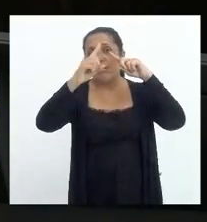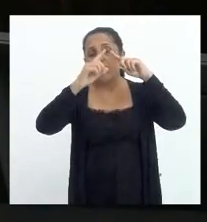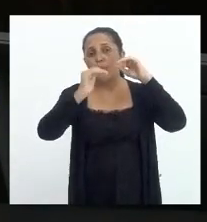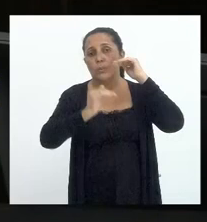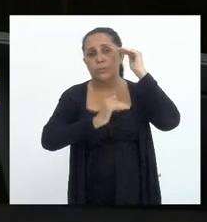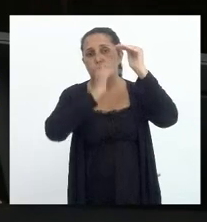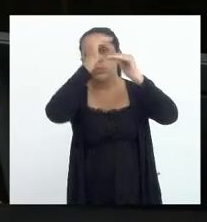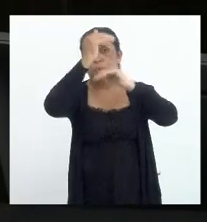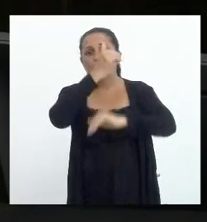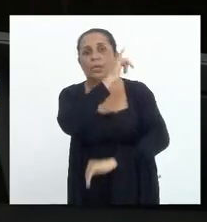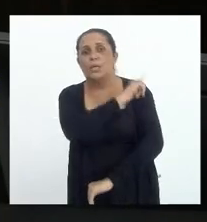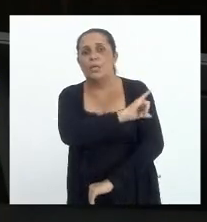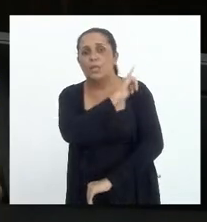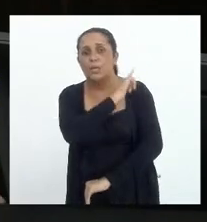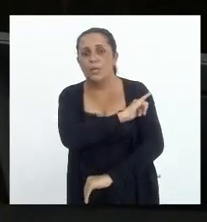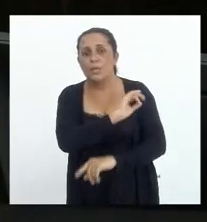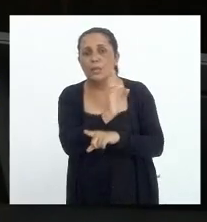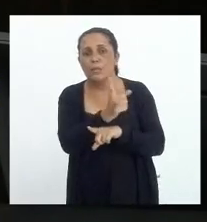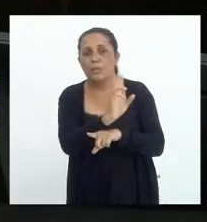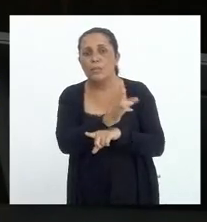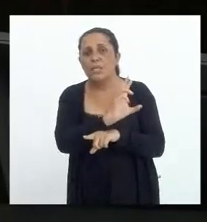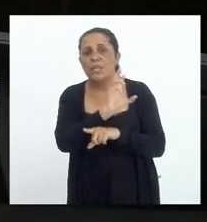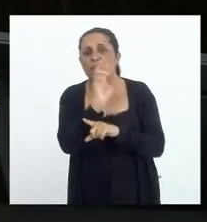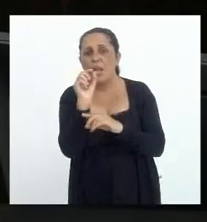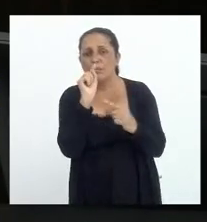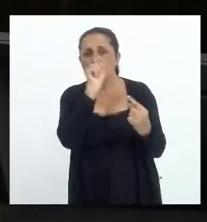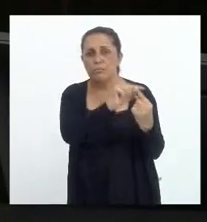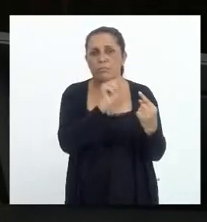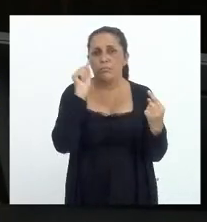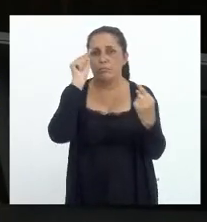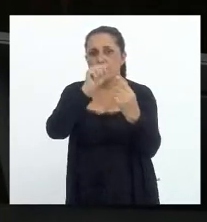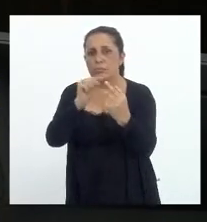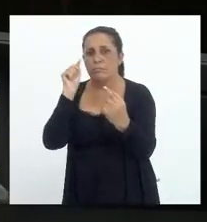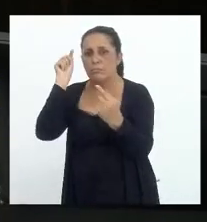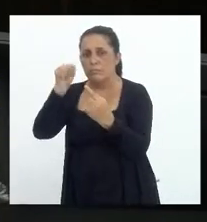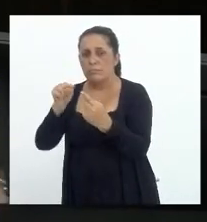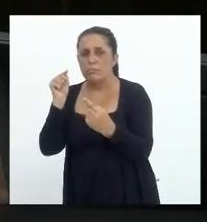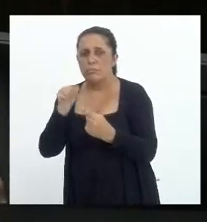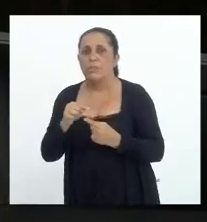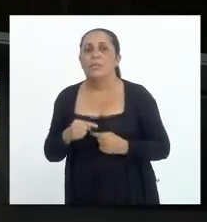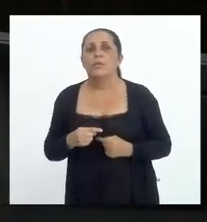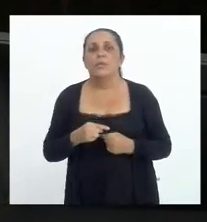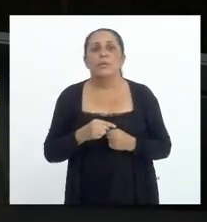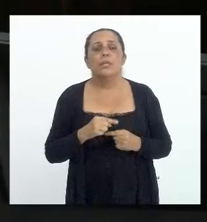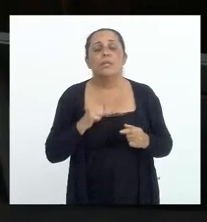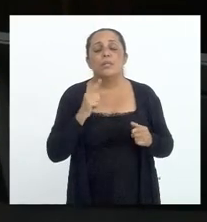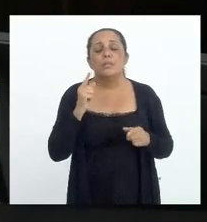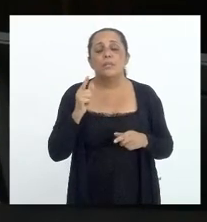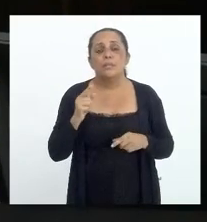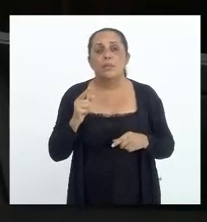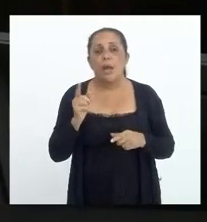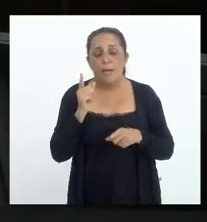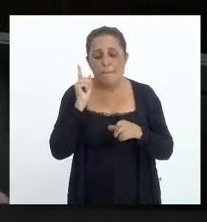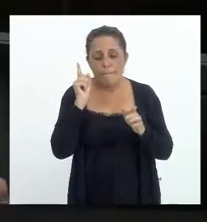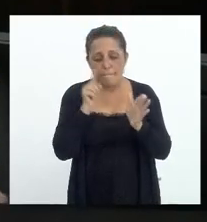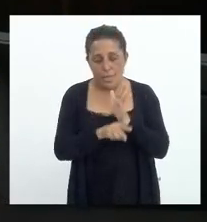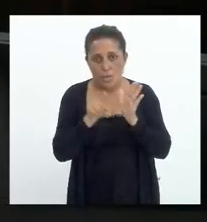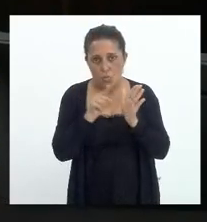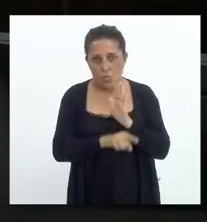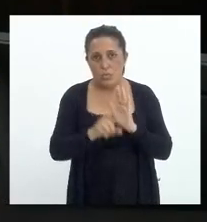que é fazer um monitoramento de mais de 500 indicadores e gerar BI em cima disso. E a pergunta do senhor Flávio